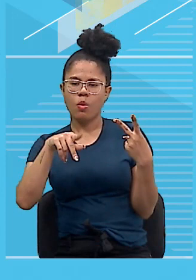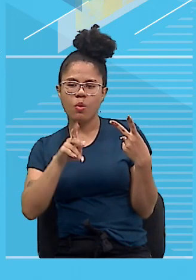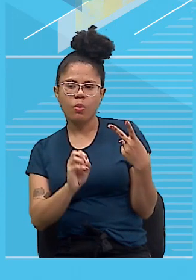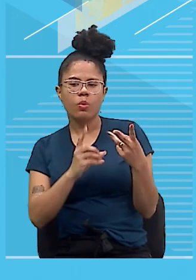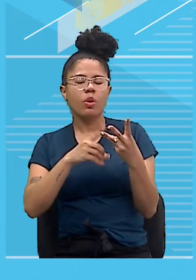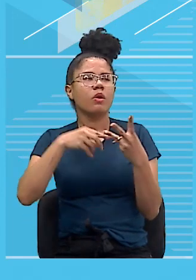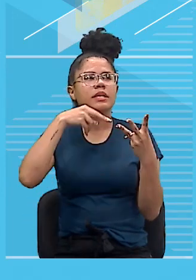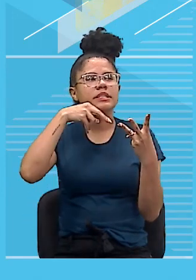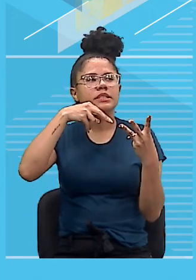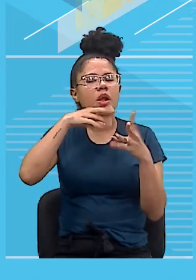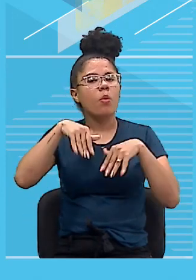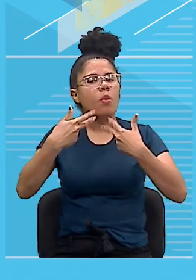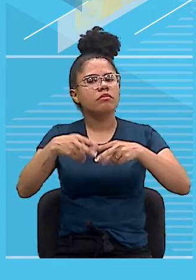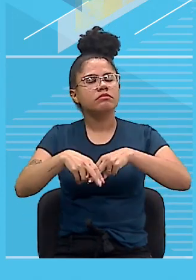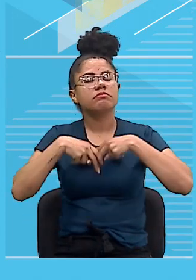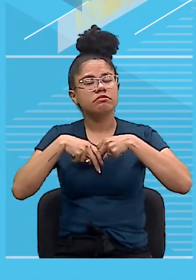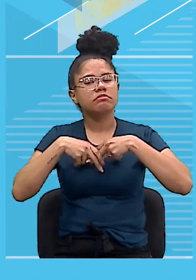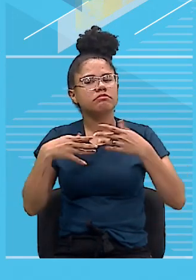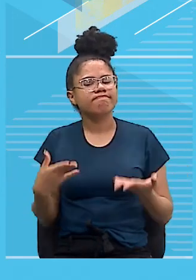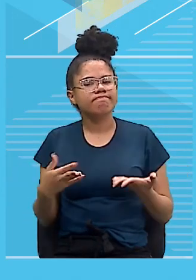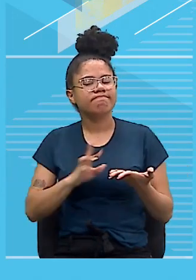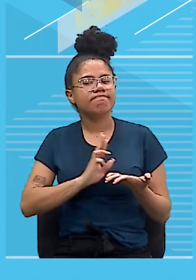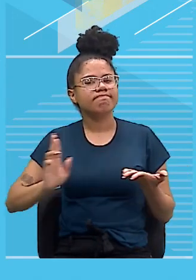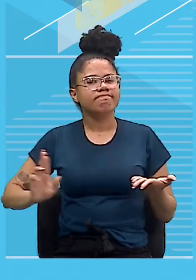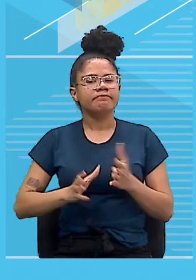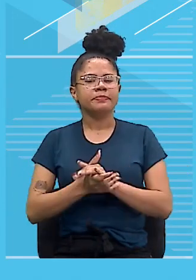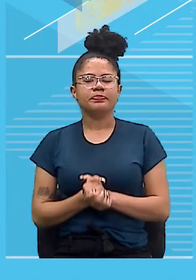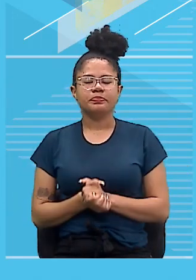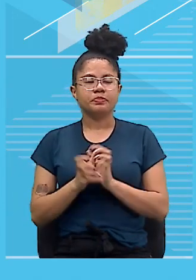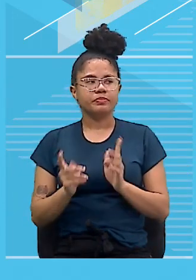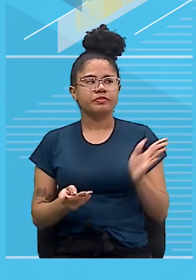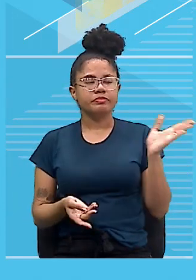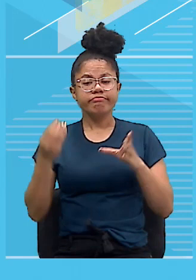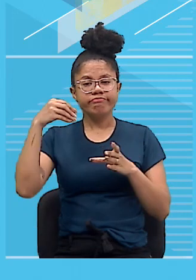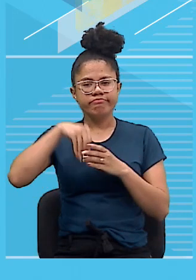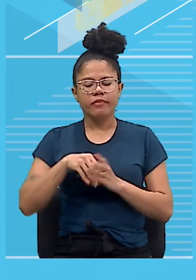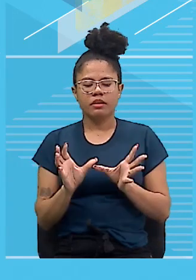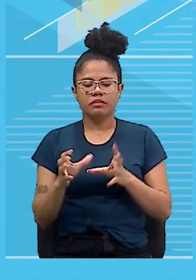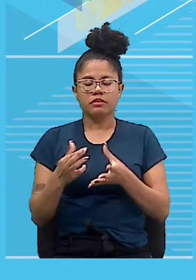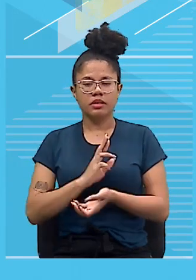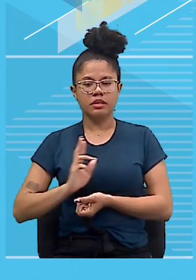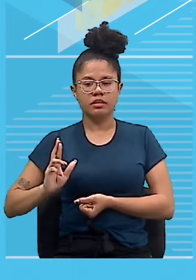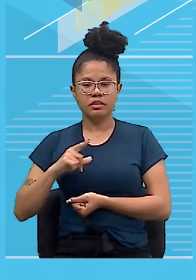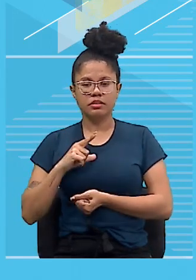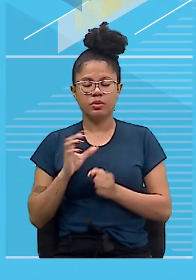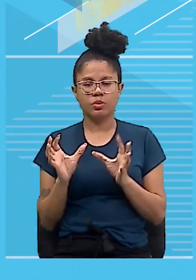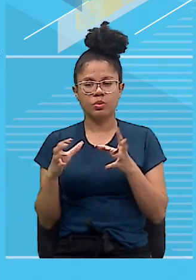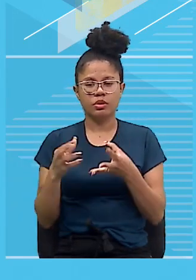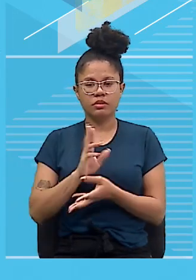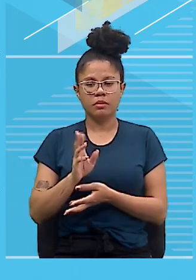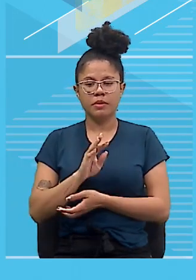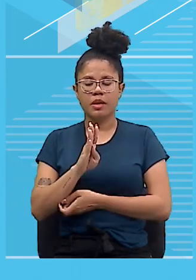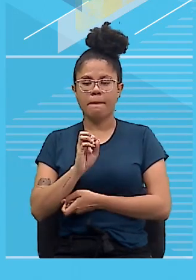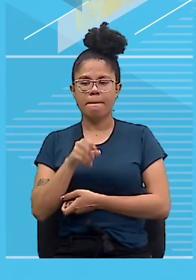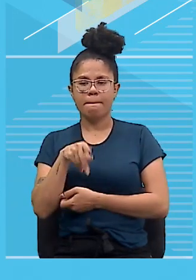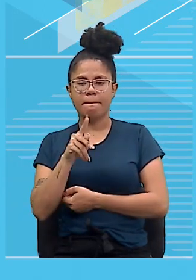dessa desse cenário é religião e dentro da questão da religião dentro do grupo muçulmano surge um grupo terrorista chamado de boko